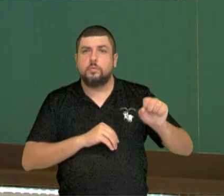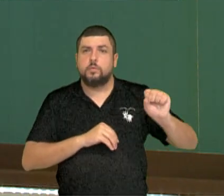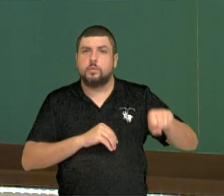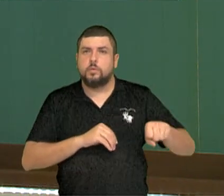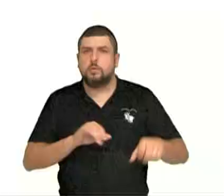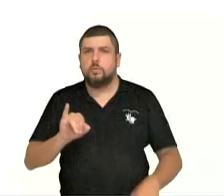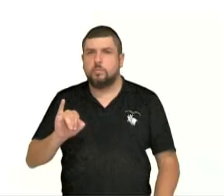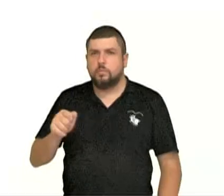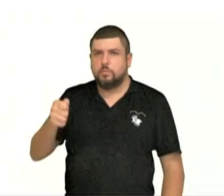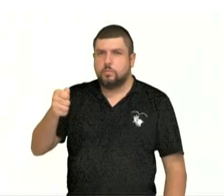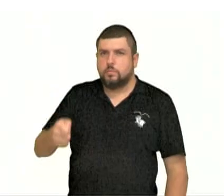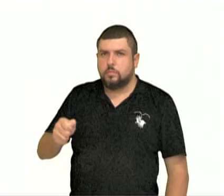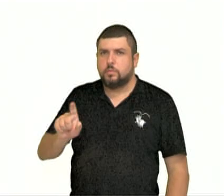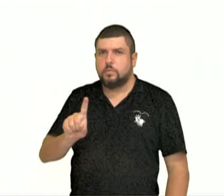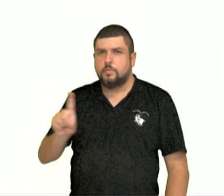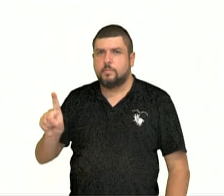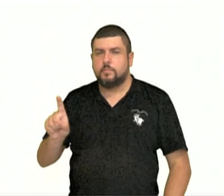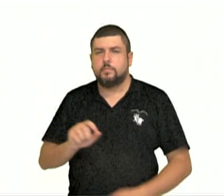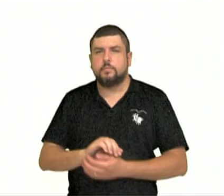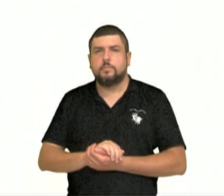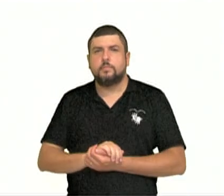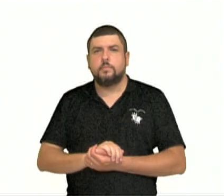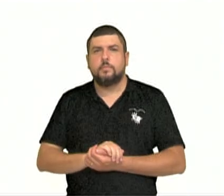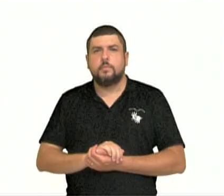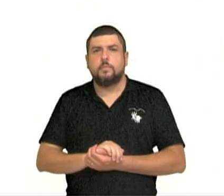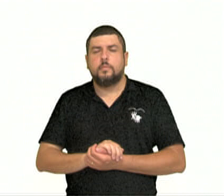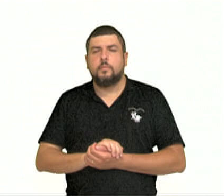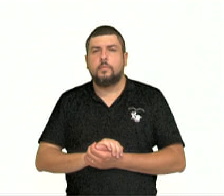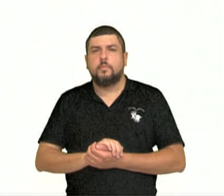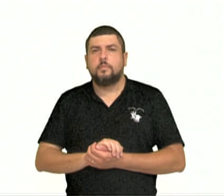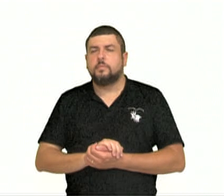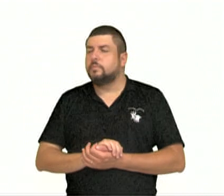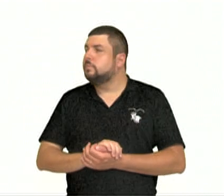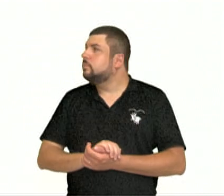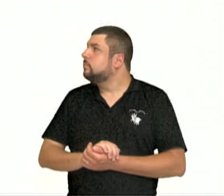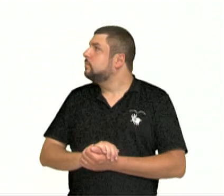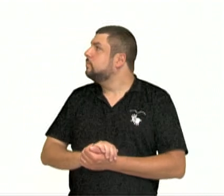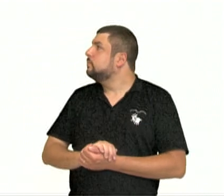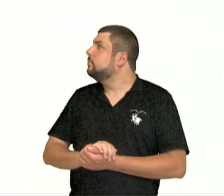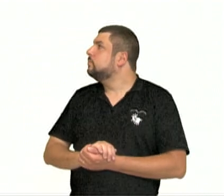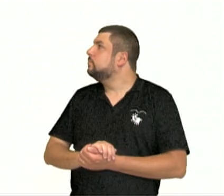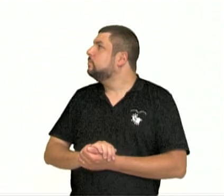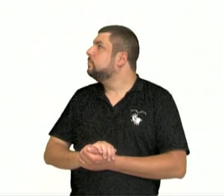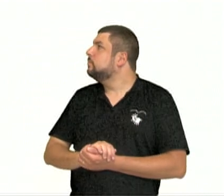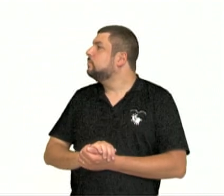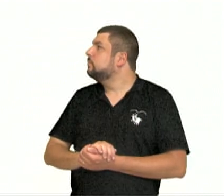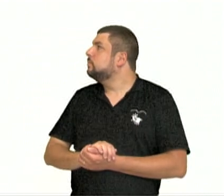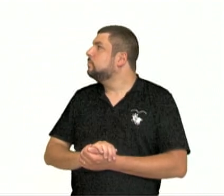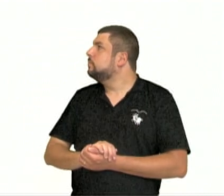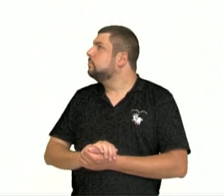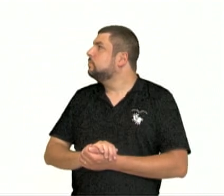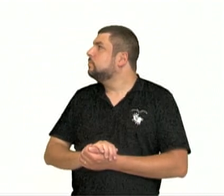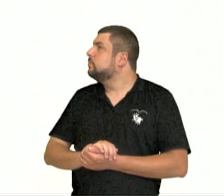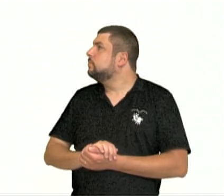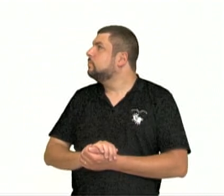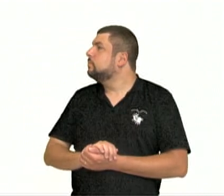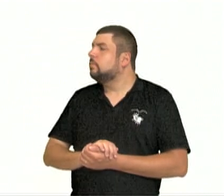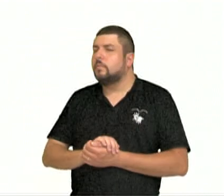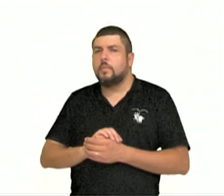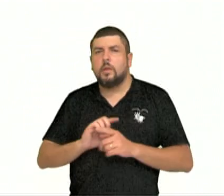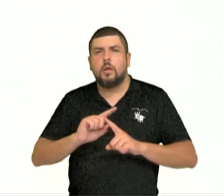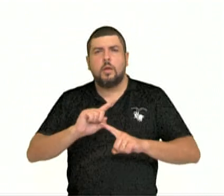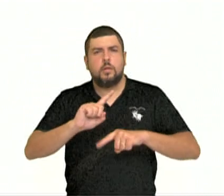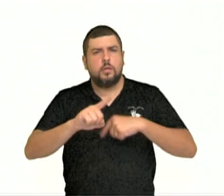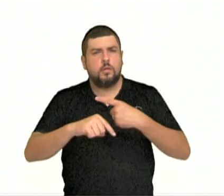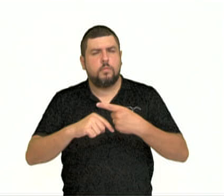negativo. Depois, reflexiona sobre como um ninho se sente com tantas ordens, né? Como será que